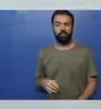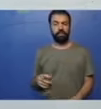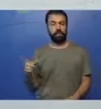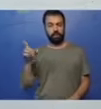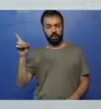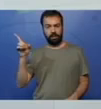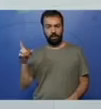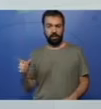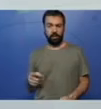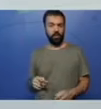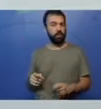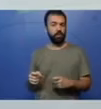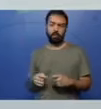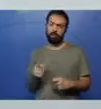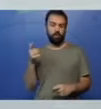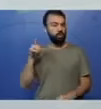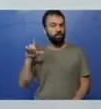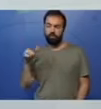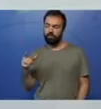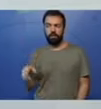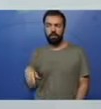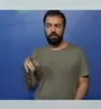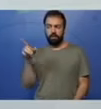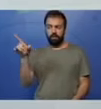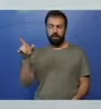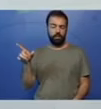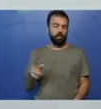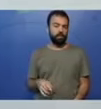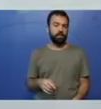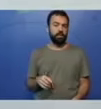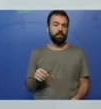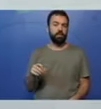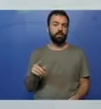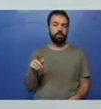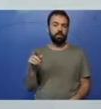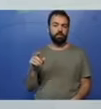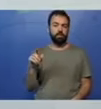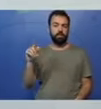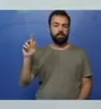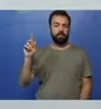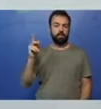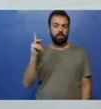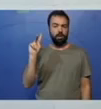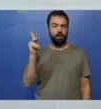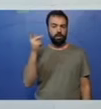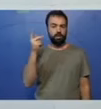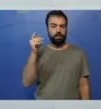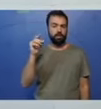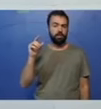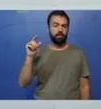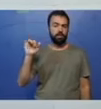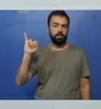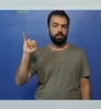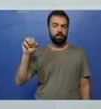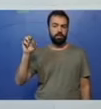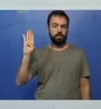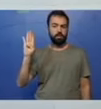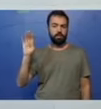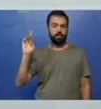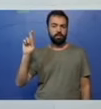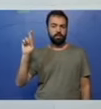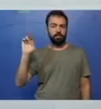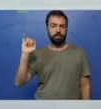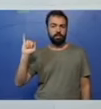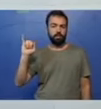e o tigre macho. Quando cruzamos esses dois animais, obtemos o tigreão, que é um animal que não pode ter filho, é